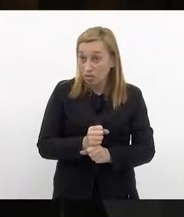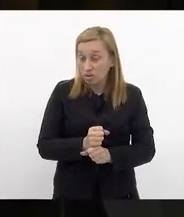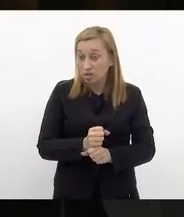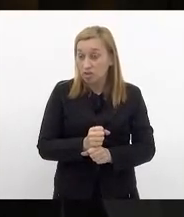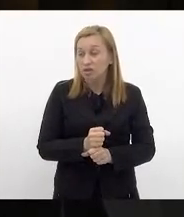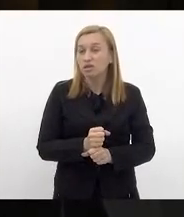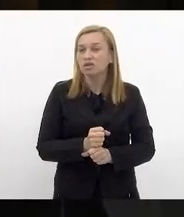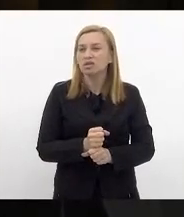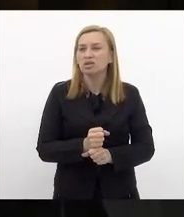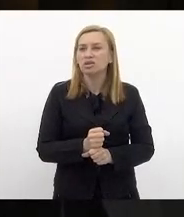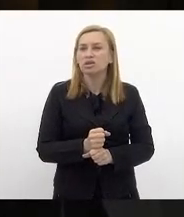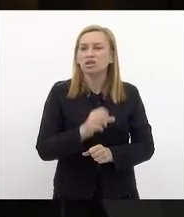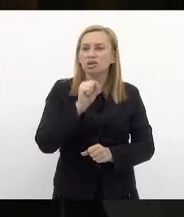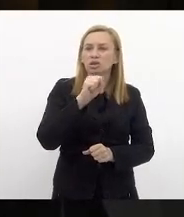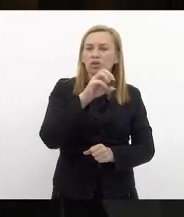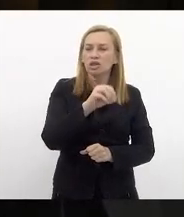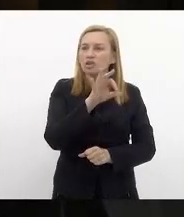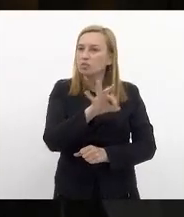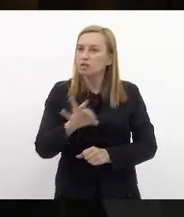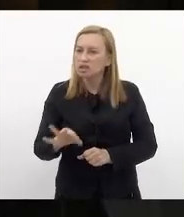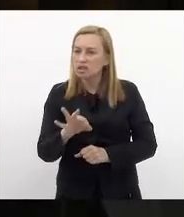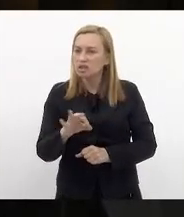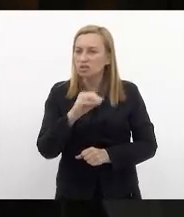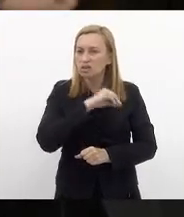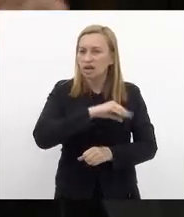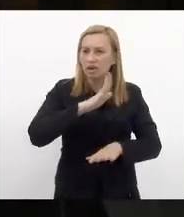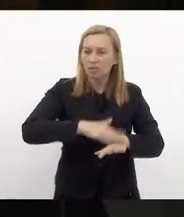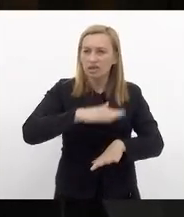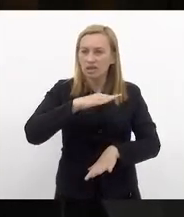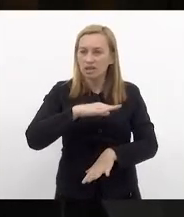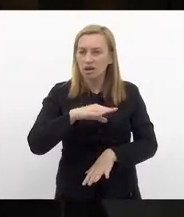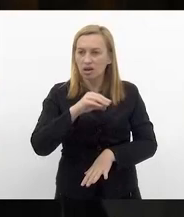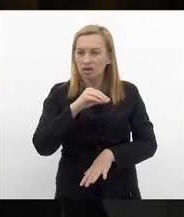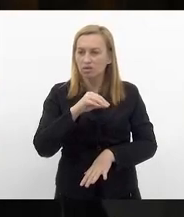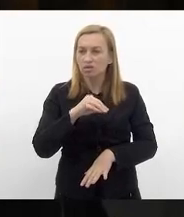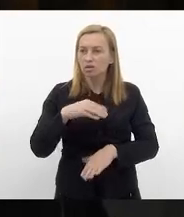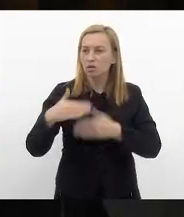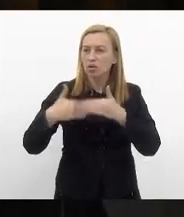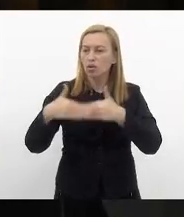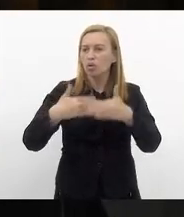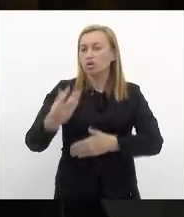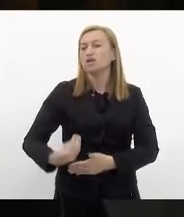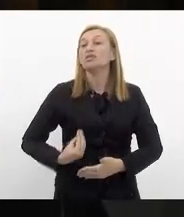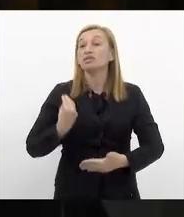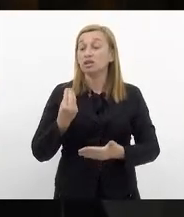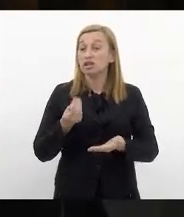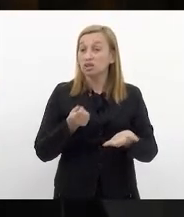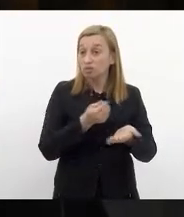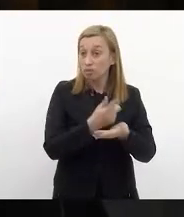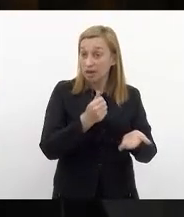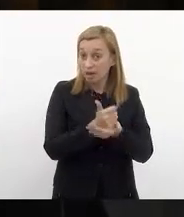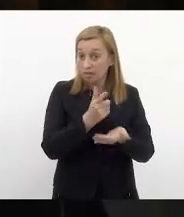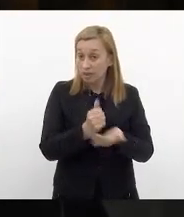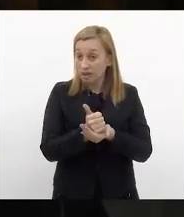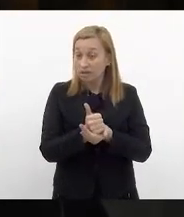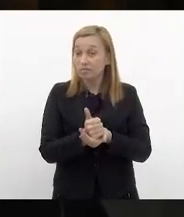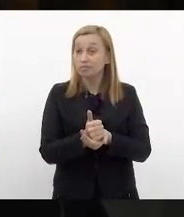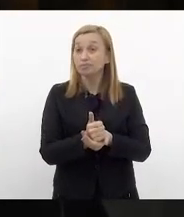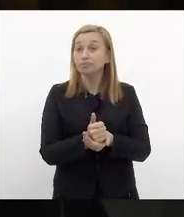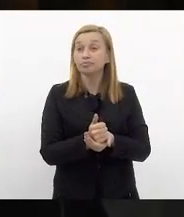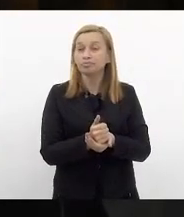cima de 80% dos salários mais altos recebidos ao longo da vida, das contribuições feitas ao longo da